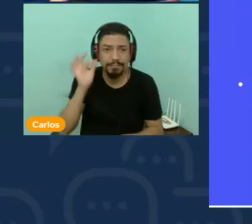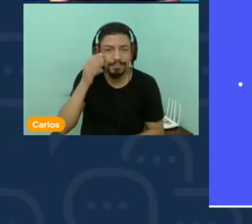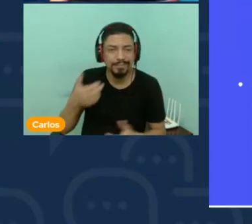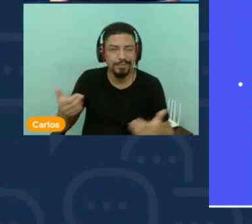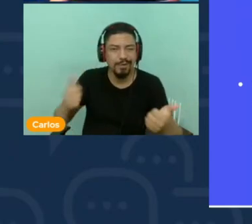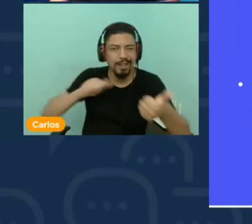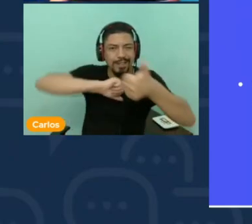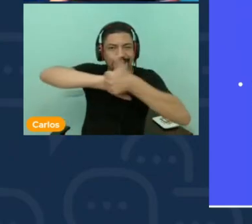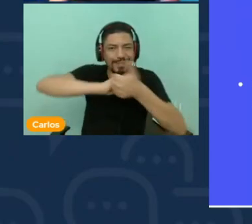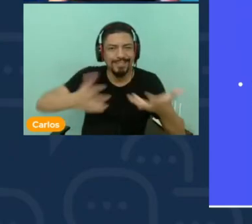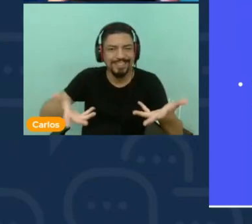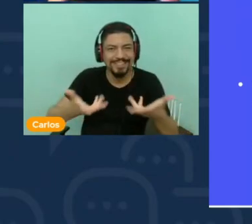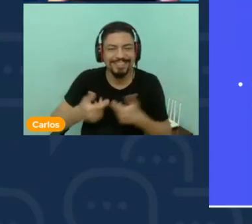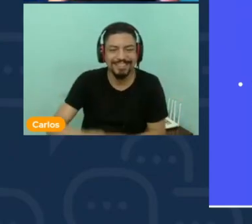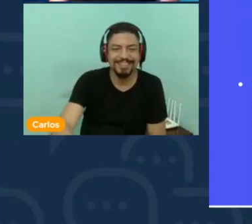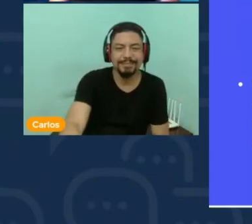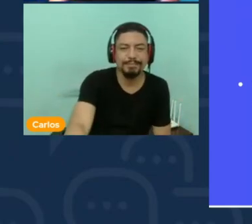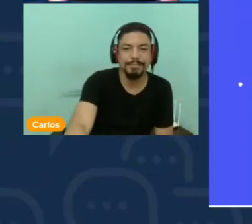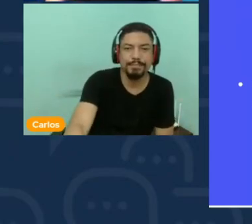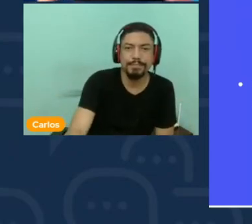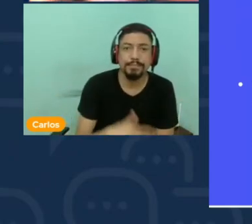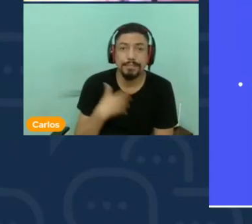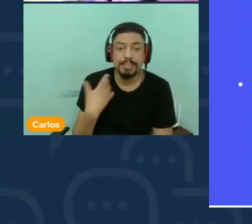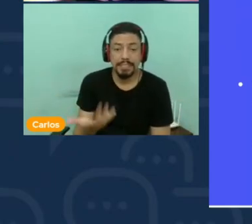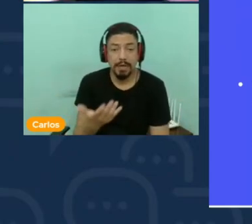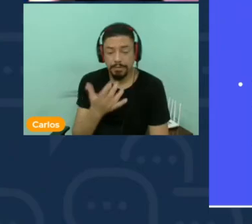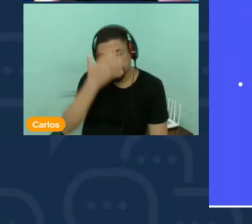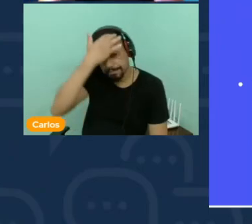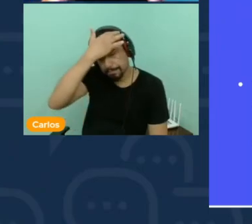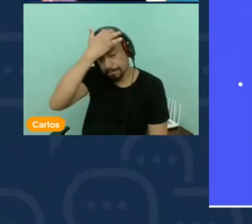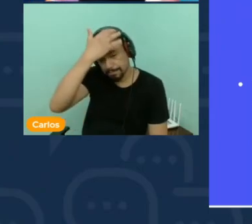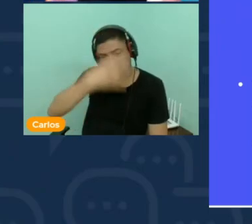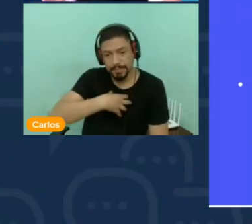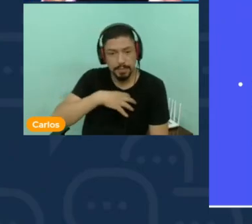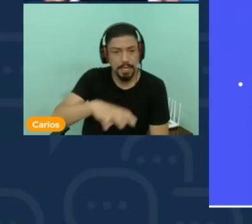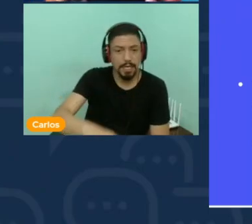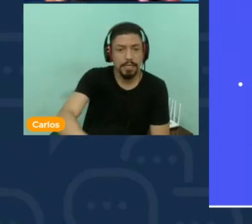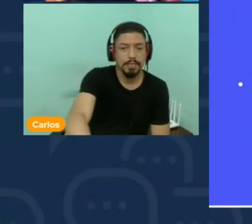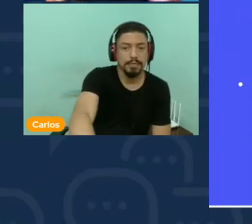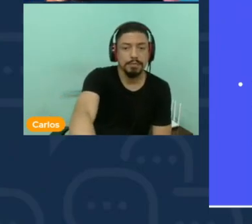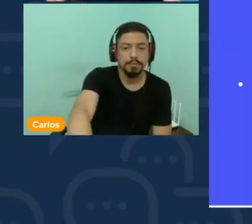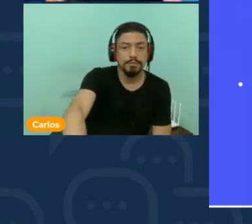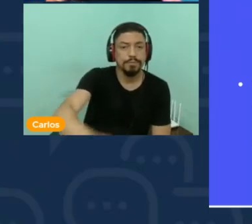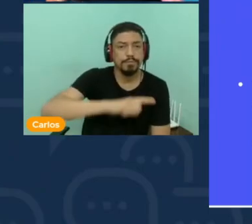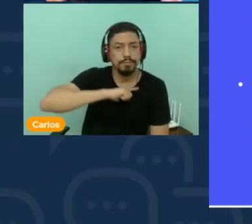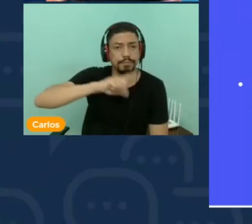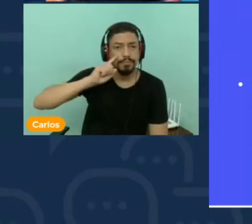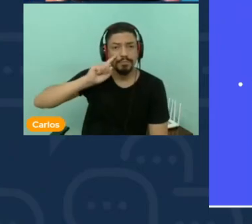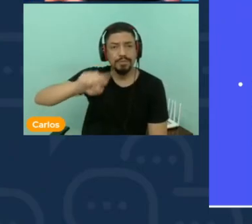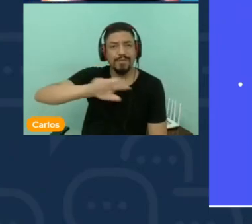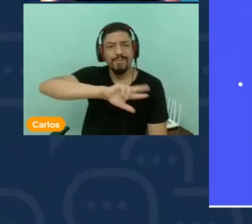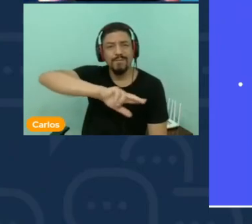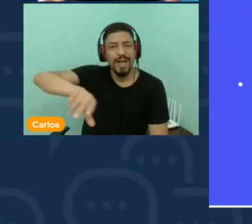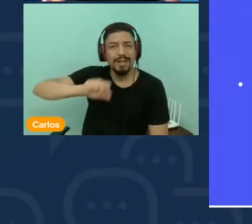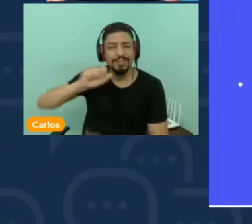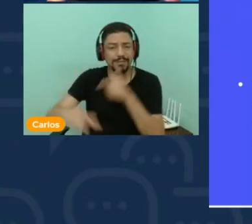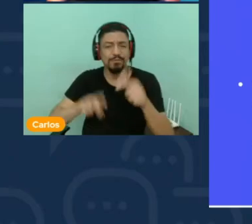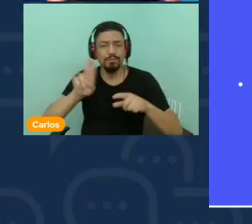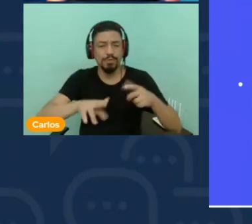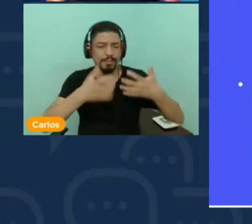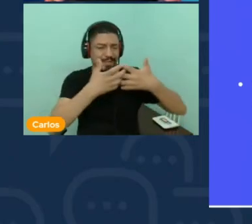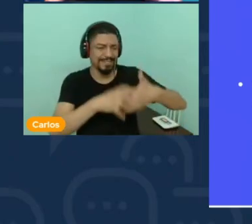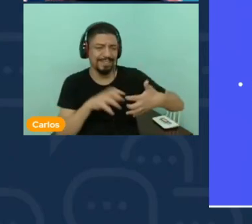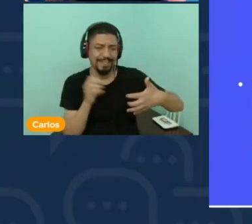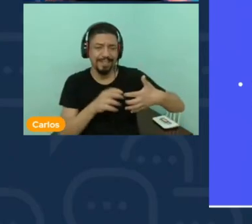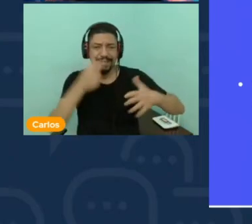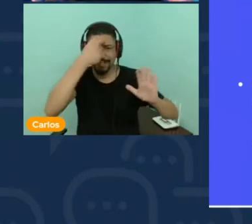qualidade. Então, pessoal, a gente viu aqui uma série de serviços baseados em machine learning, inteligência